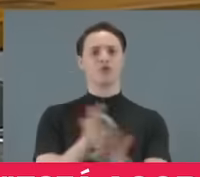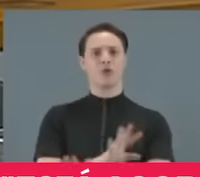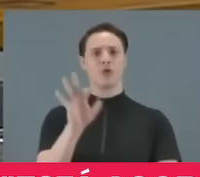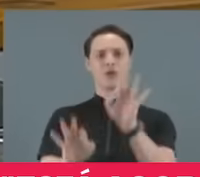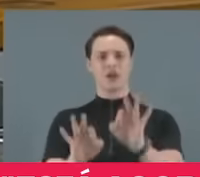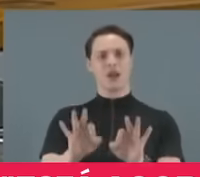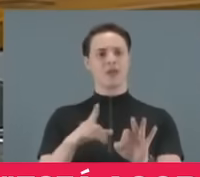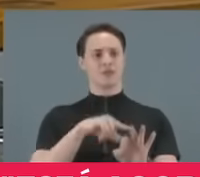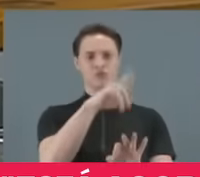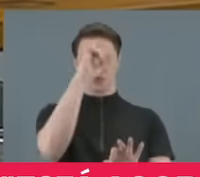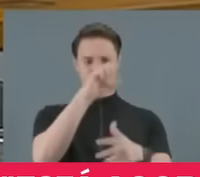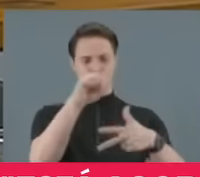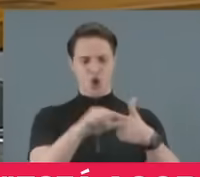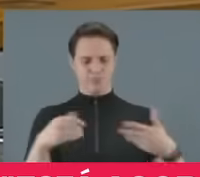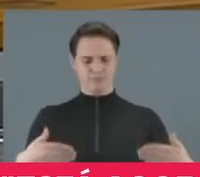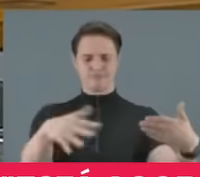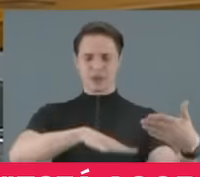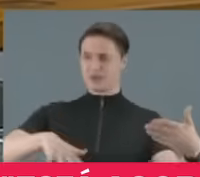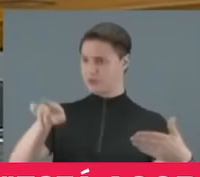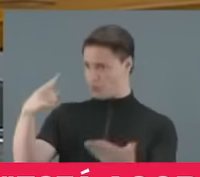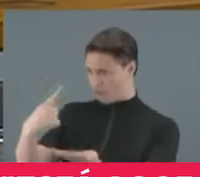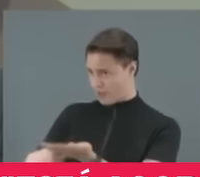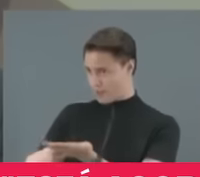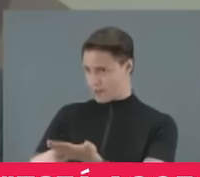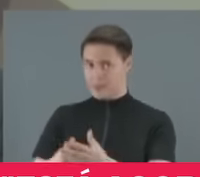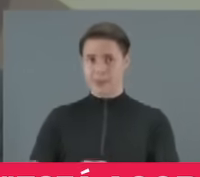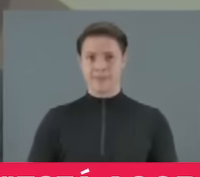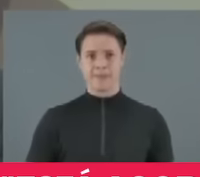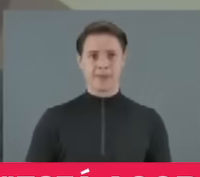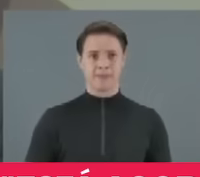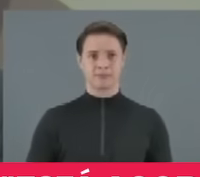ordem na esplanada dos ministérios no dia 8. O senhor confirma isso?